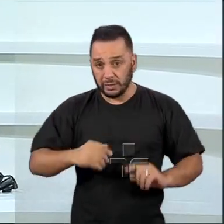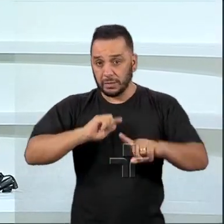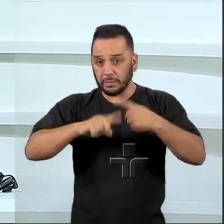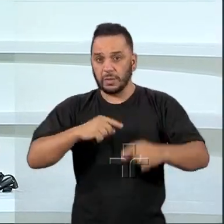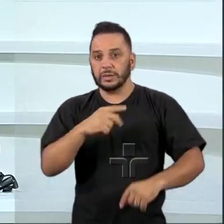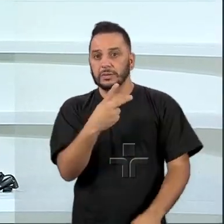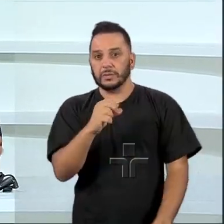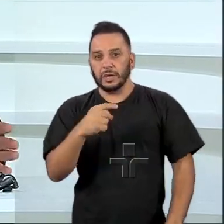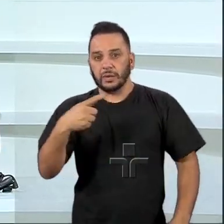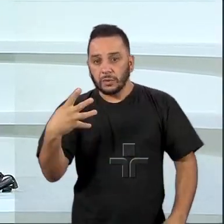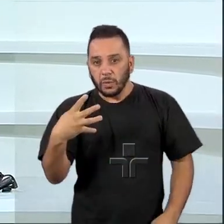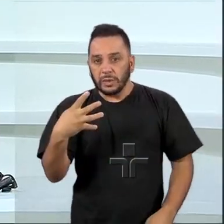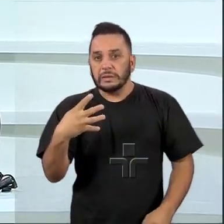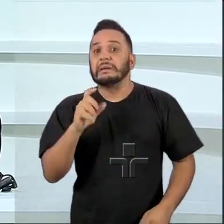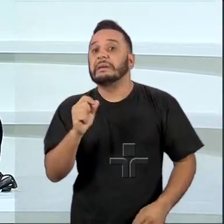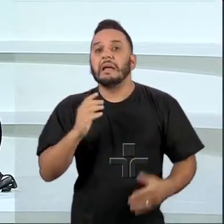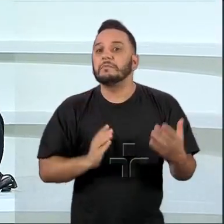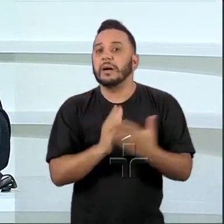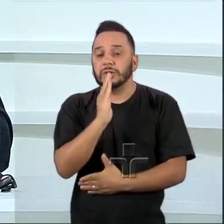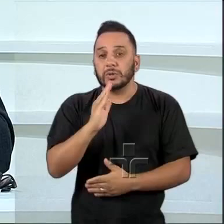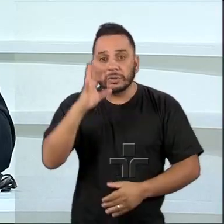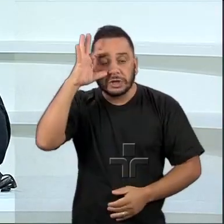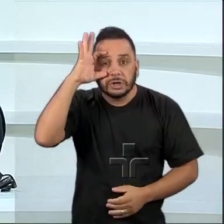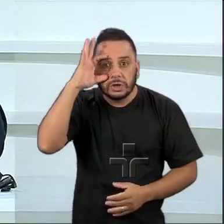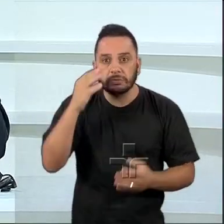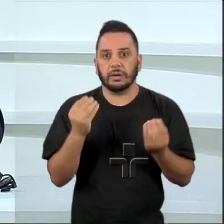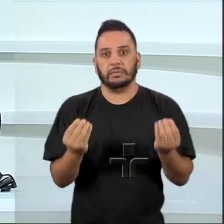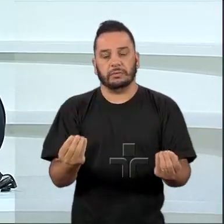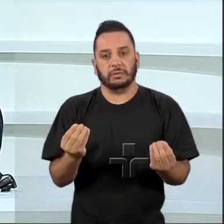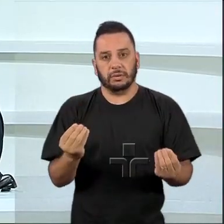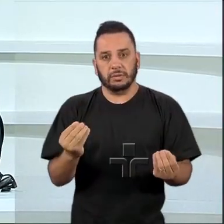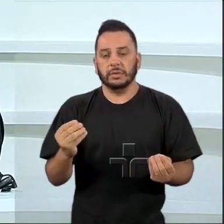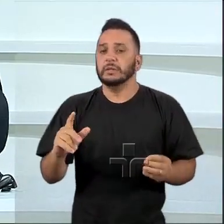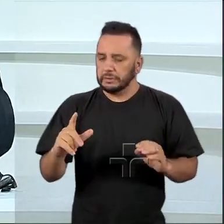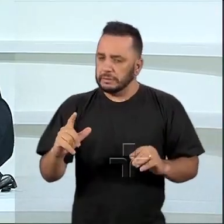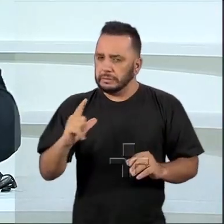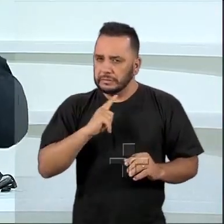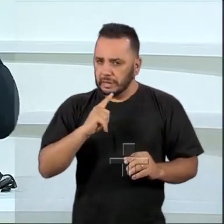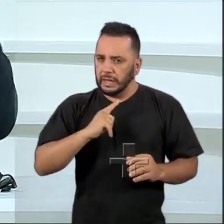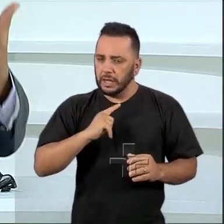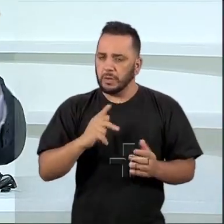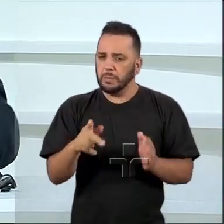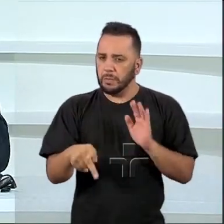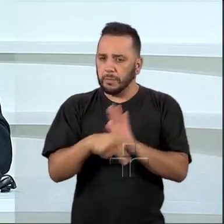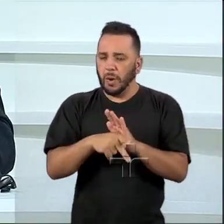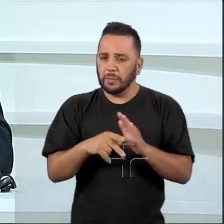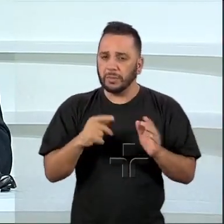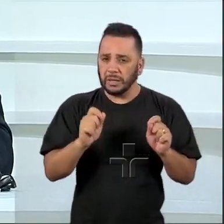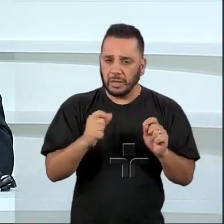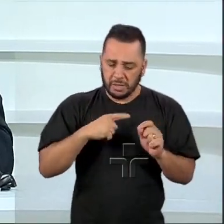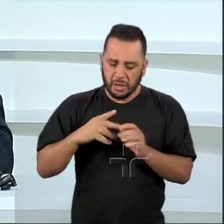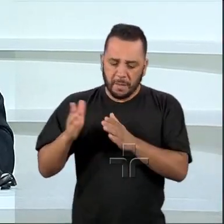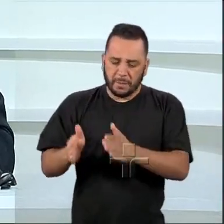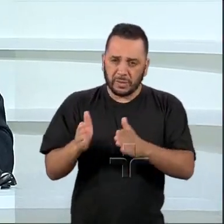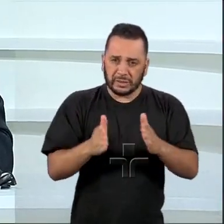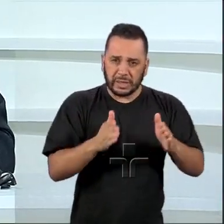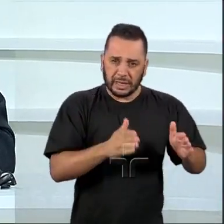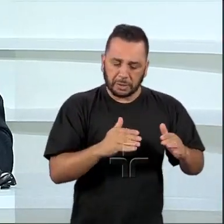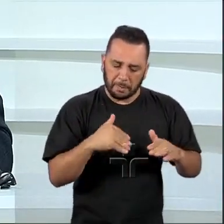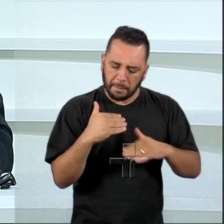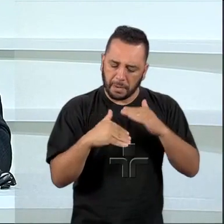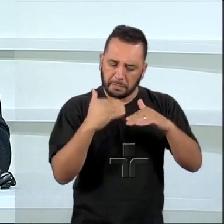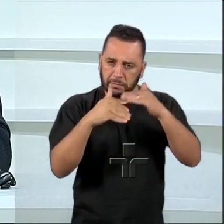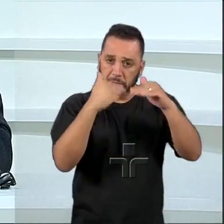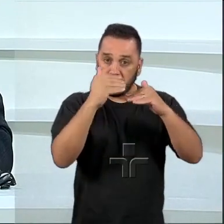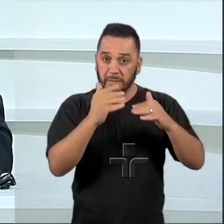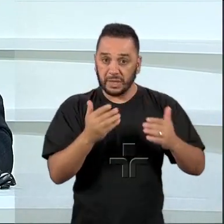elegeu Dilma Rousseff. Quer dizer, lógico que é um processo de maturação que vai crescendo e aí aflora. Mas, de qualquer forma, hoje o PT, para